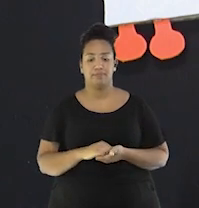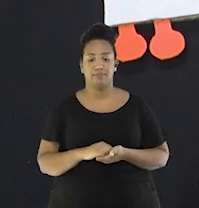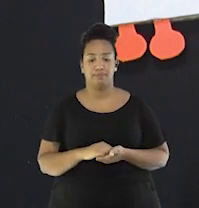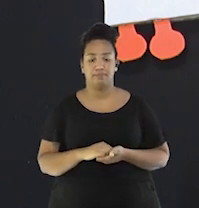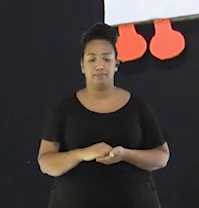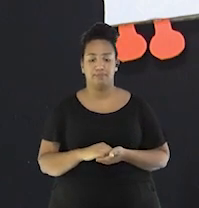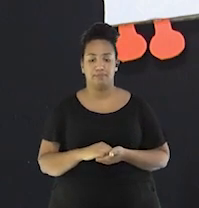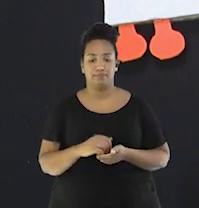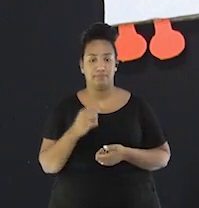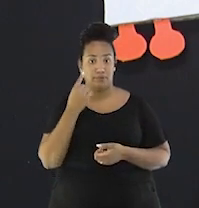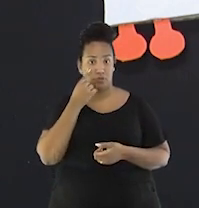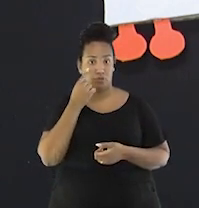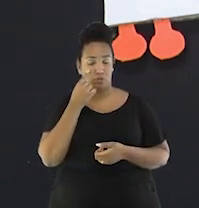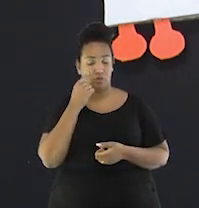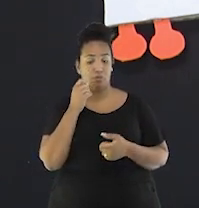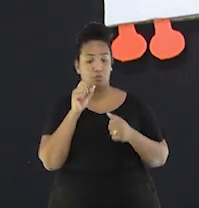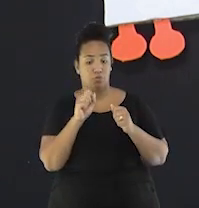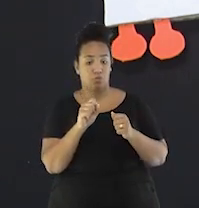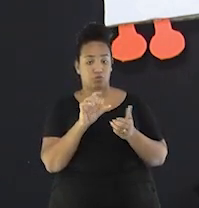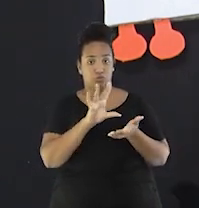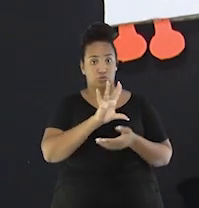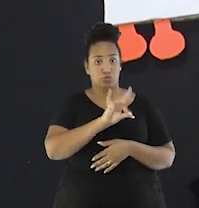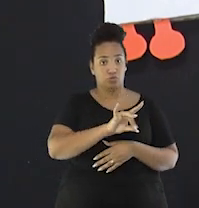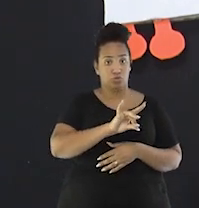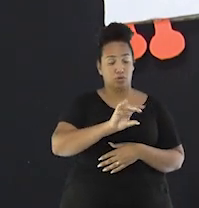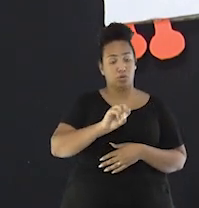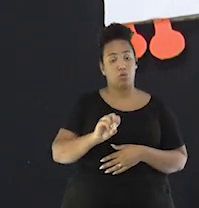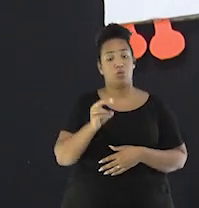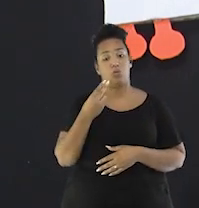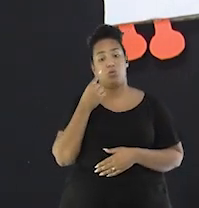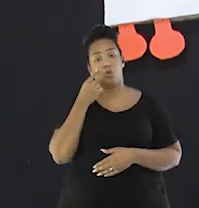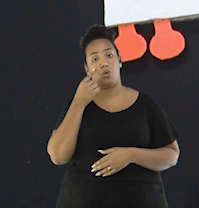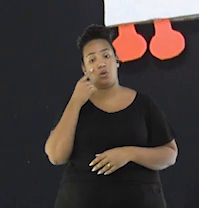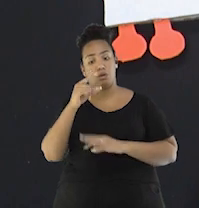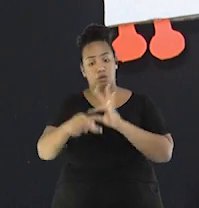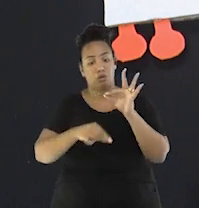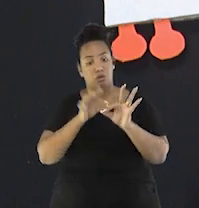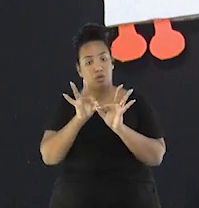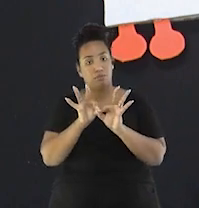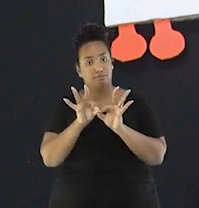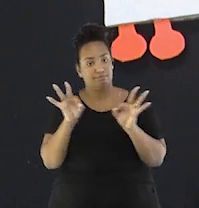estão coladas, não dá para ver. Mas nesse exemplo aqui, ó, a gente fez um nó